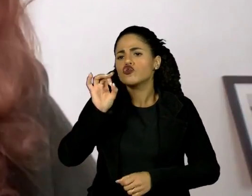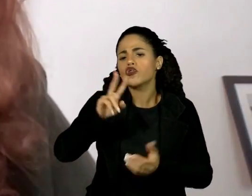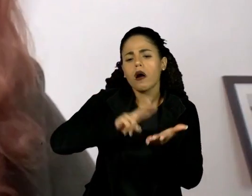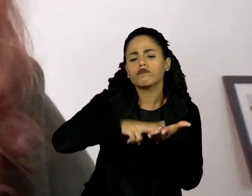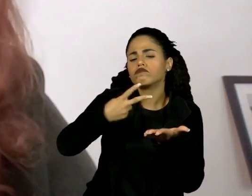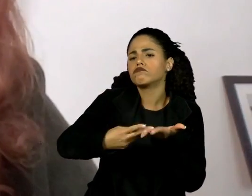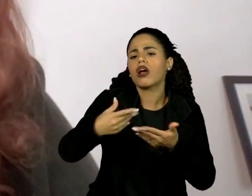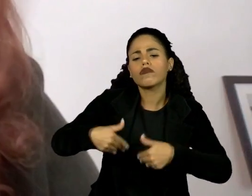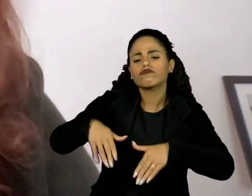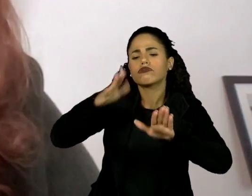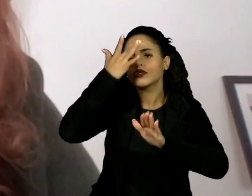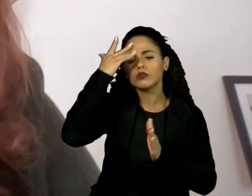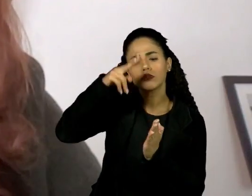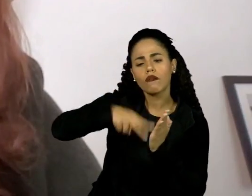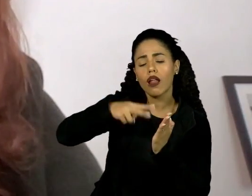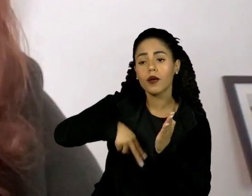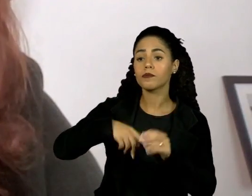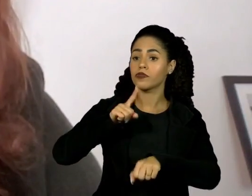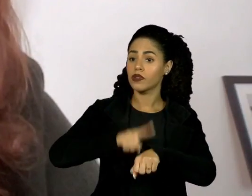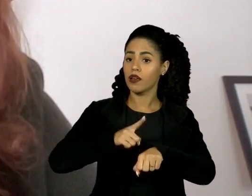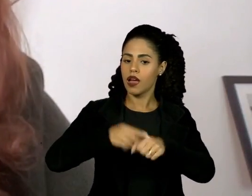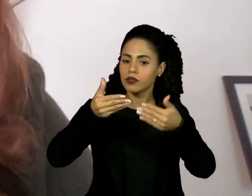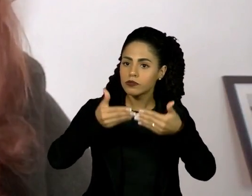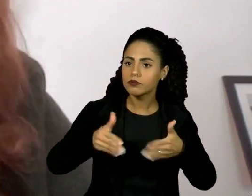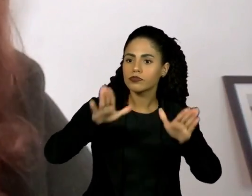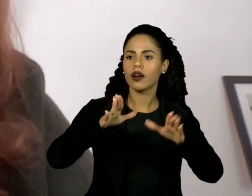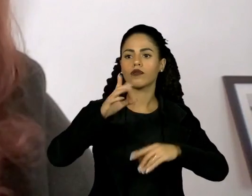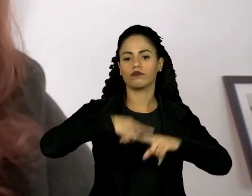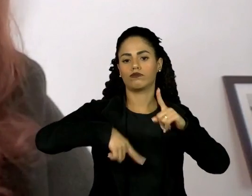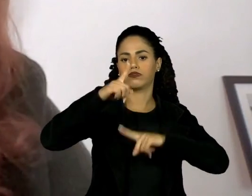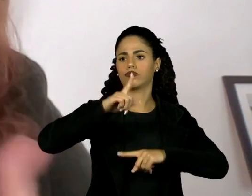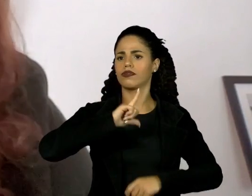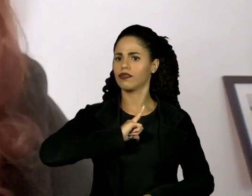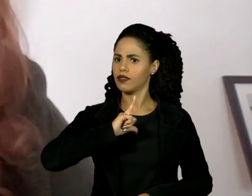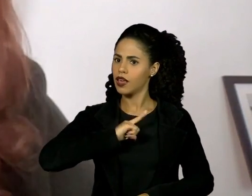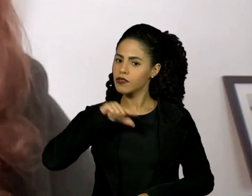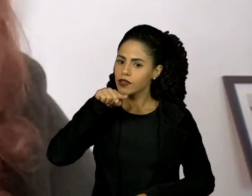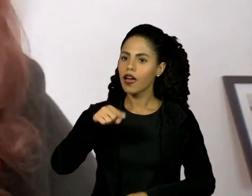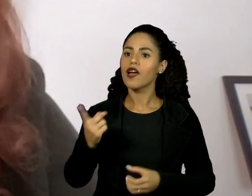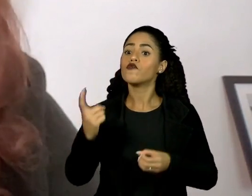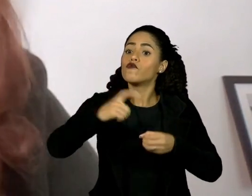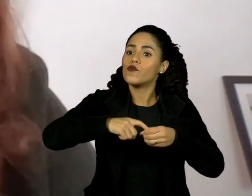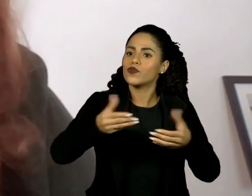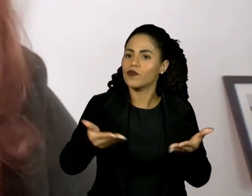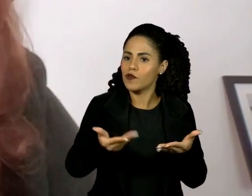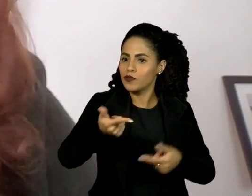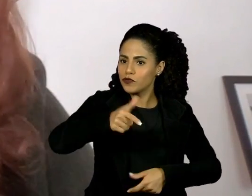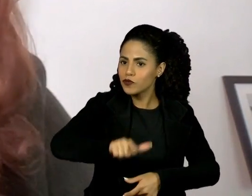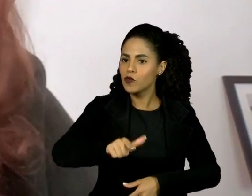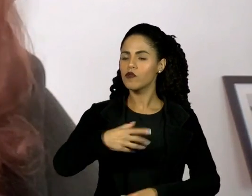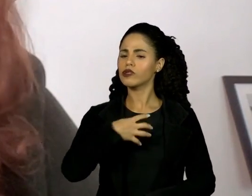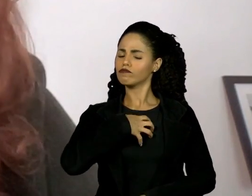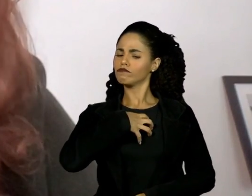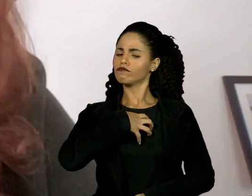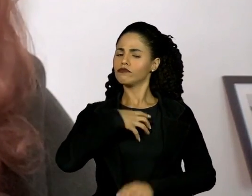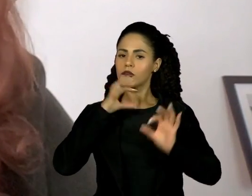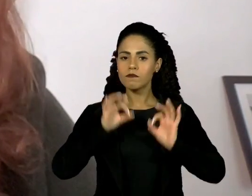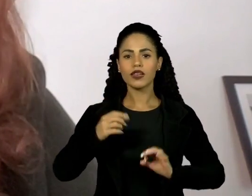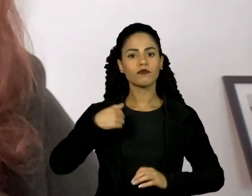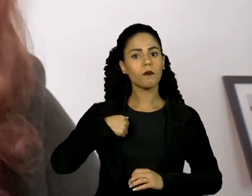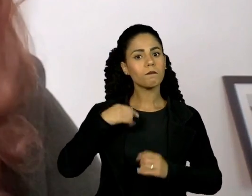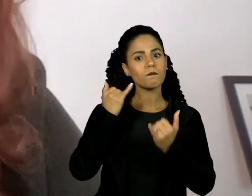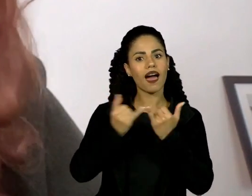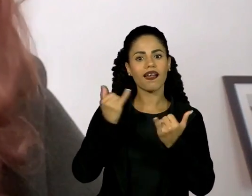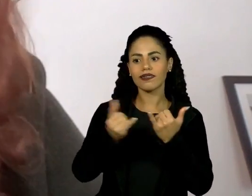verdade. Já na época do lançamento fez um certo sucesso. E disso tá voltando agora, assim, eu sinto que eu ganhei na Mega